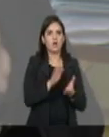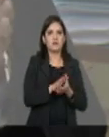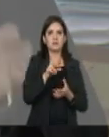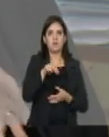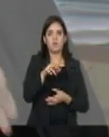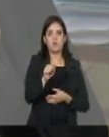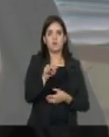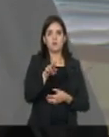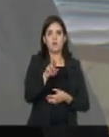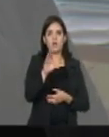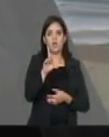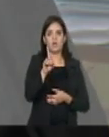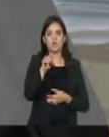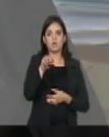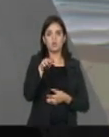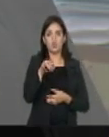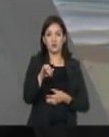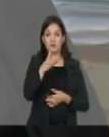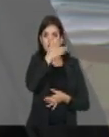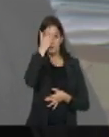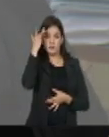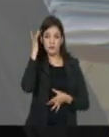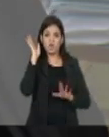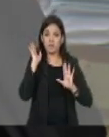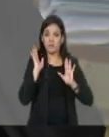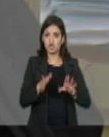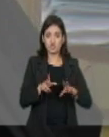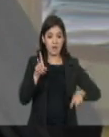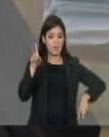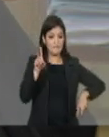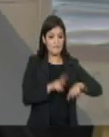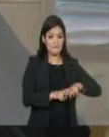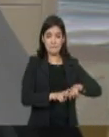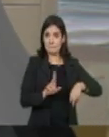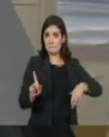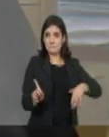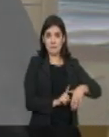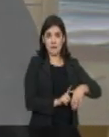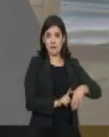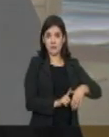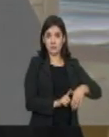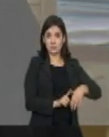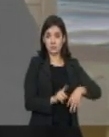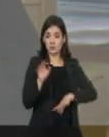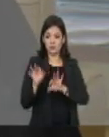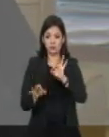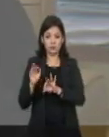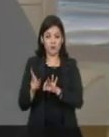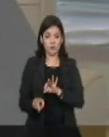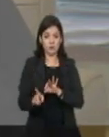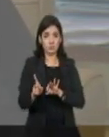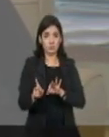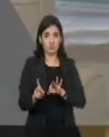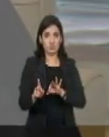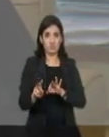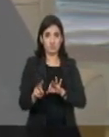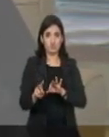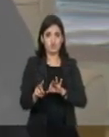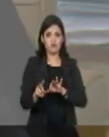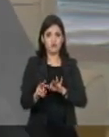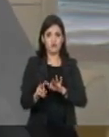essas pessoas responderam ao processo presas, com fundamento na prisão provisória, que sempre se admitiu, isso nunca esteve em